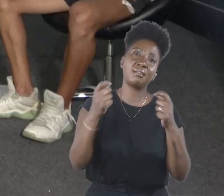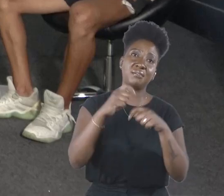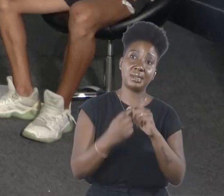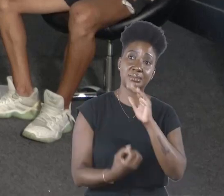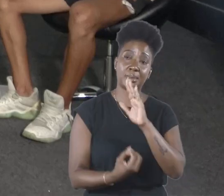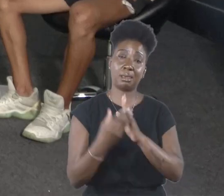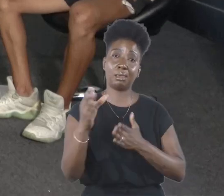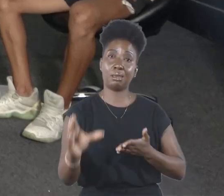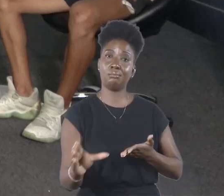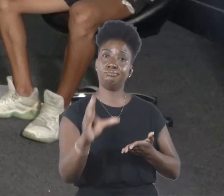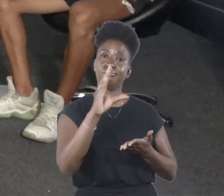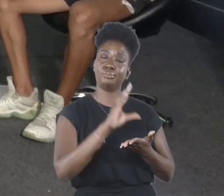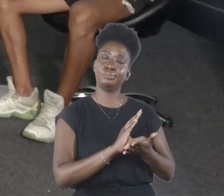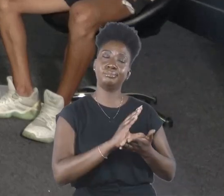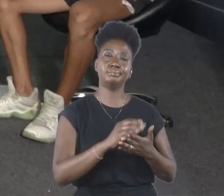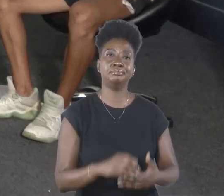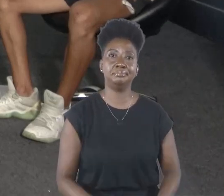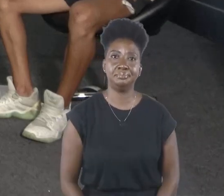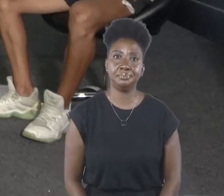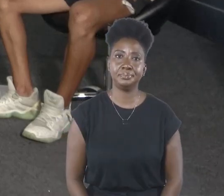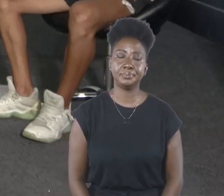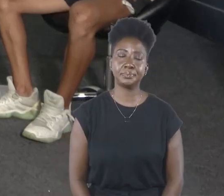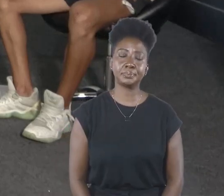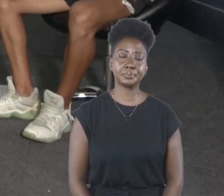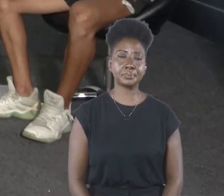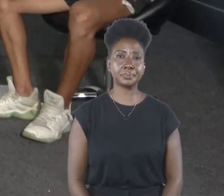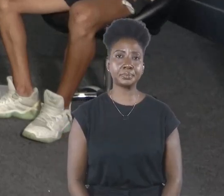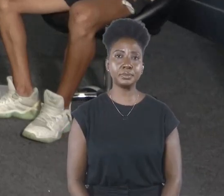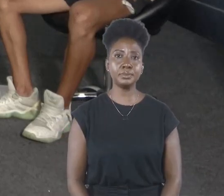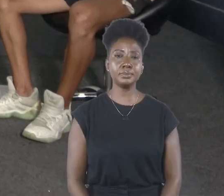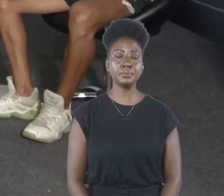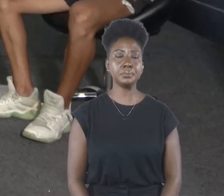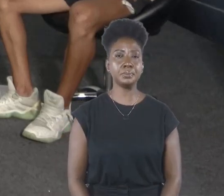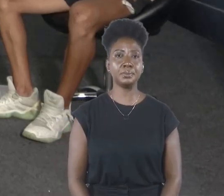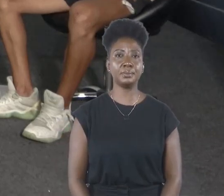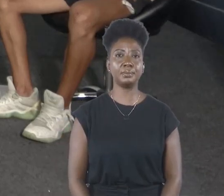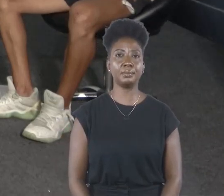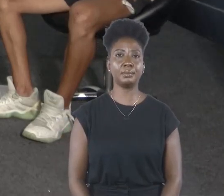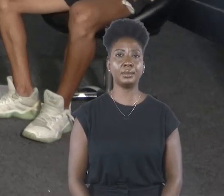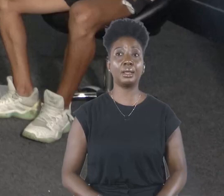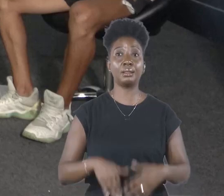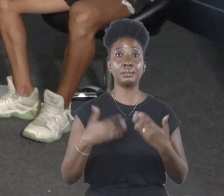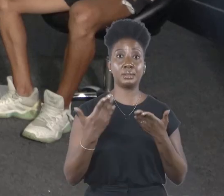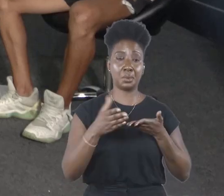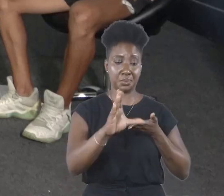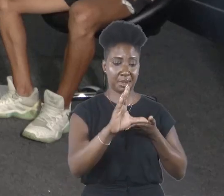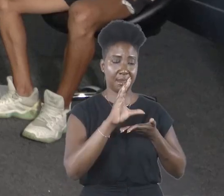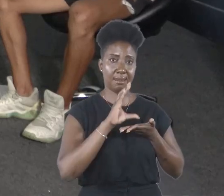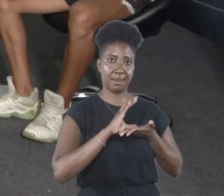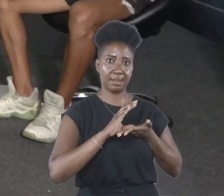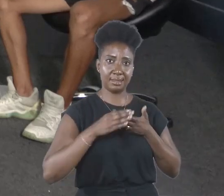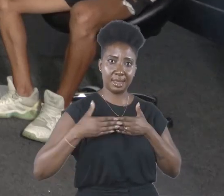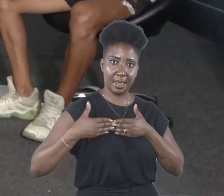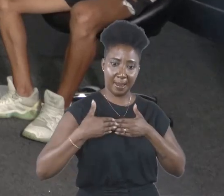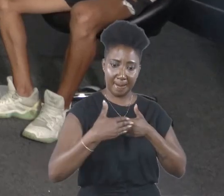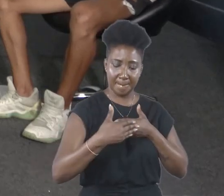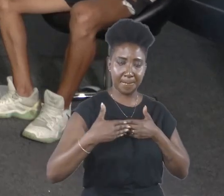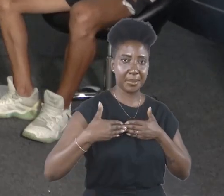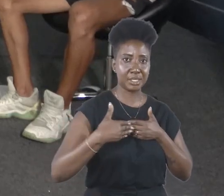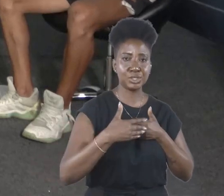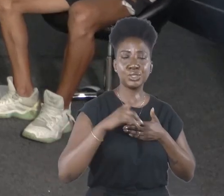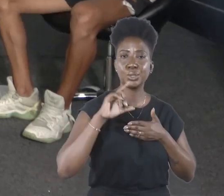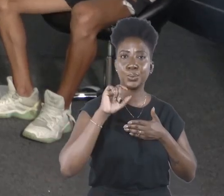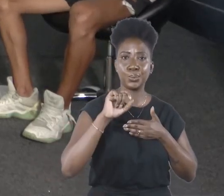para vocês, para que gere renda? Bom, como você fala, a cabeça é a renda e a